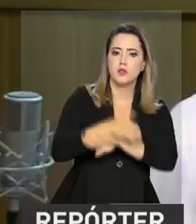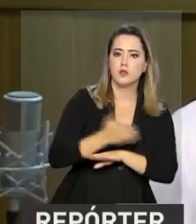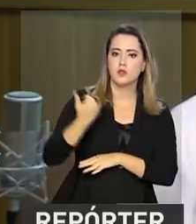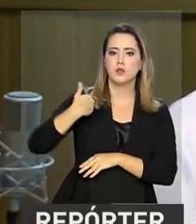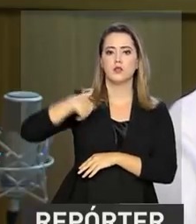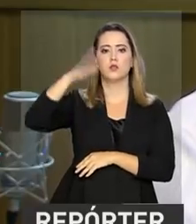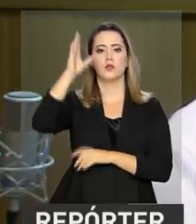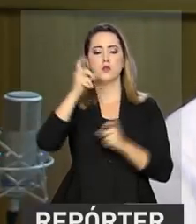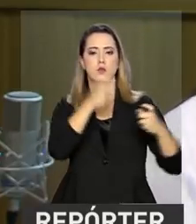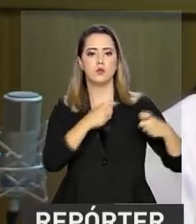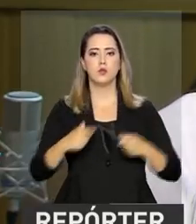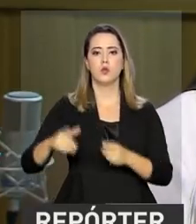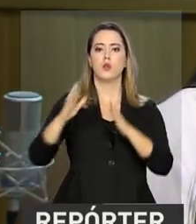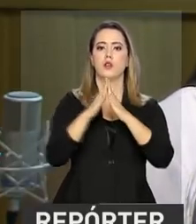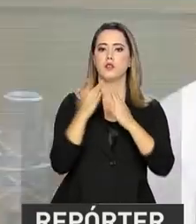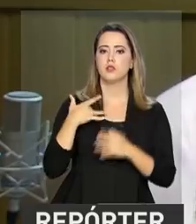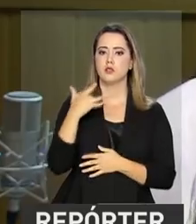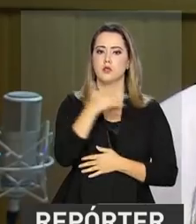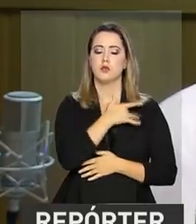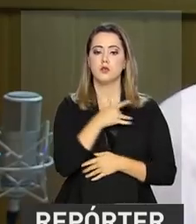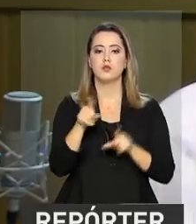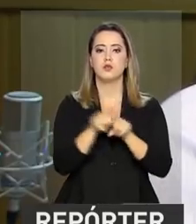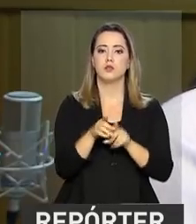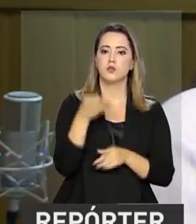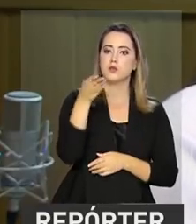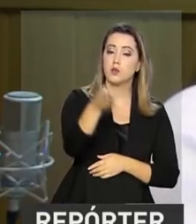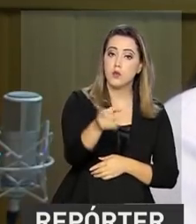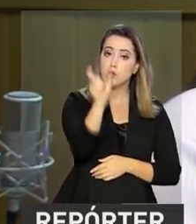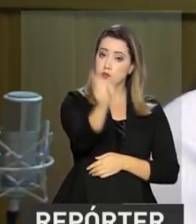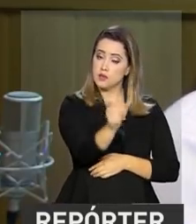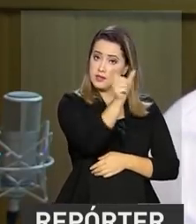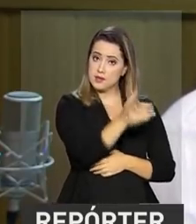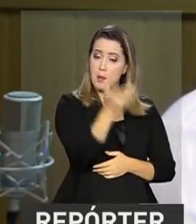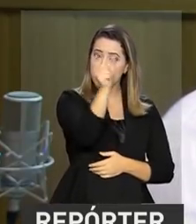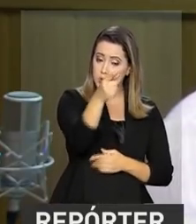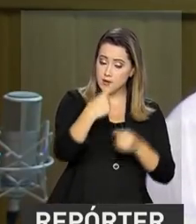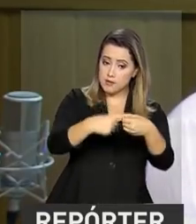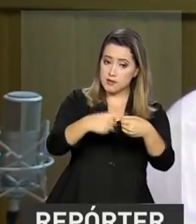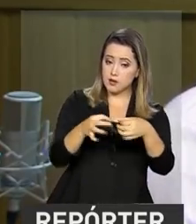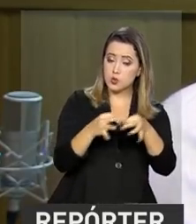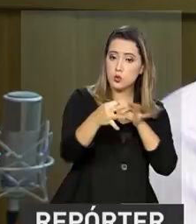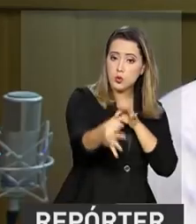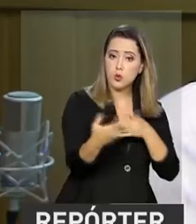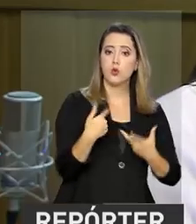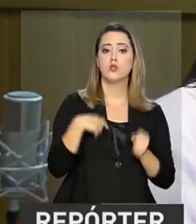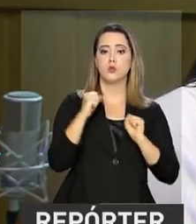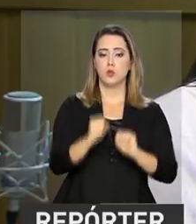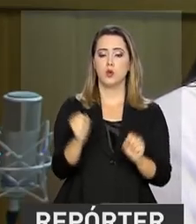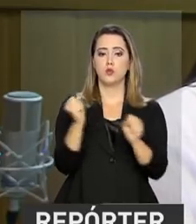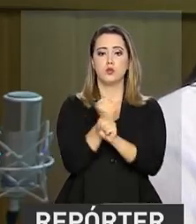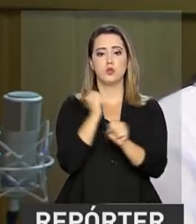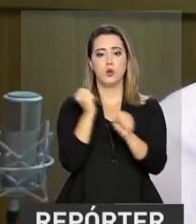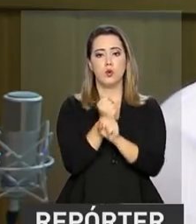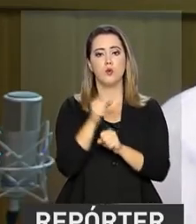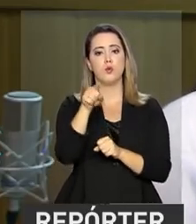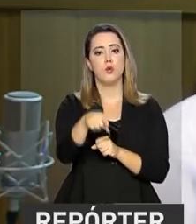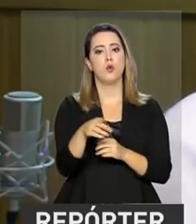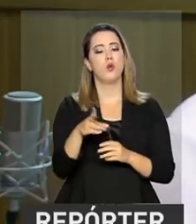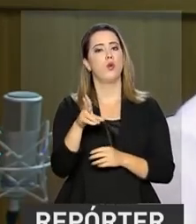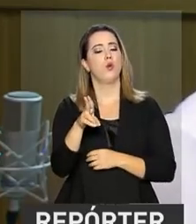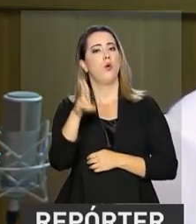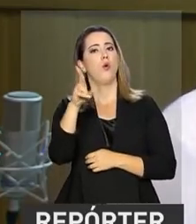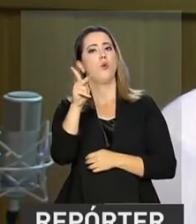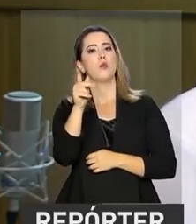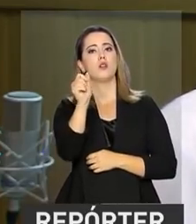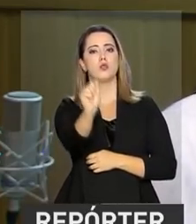mais unidades básicas de saúde olha você aí na cidade a gente vai poder fazer uma obra de une de upas de